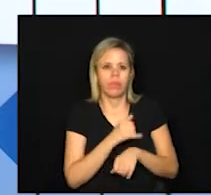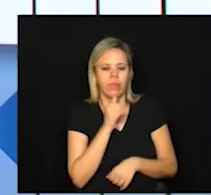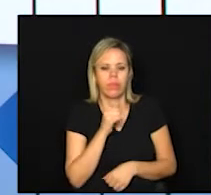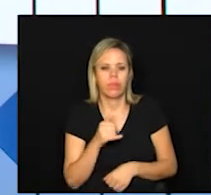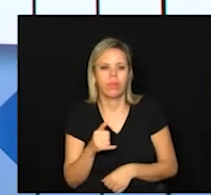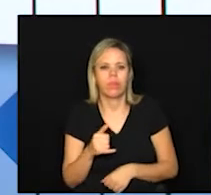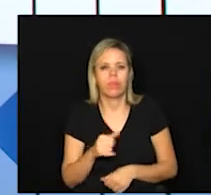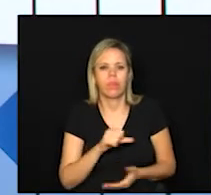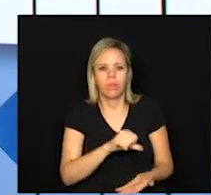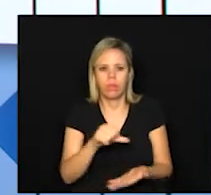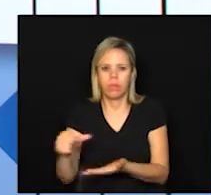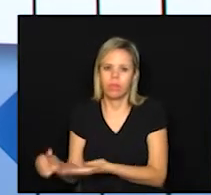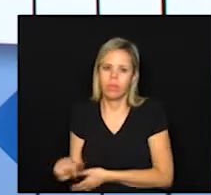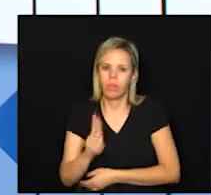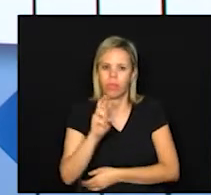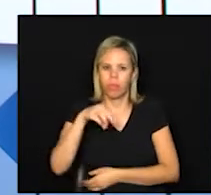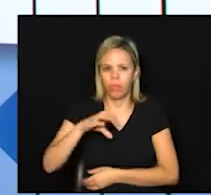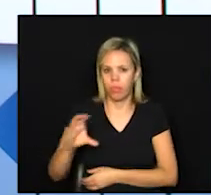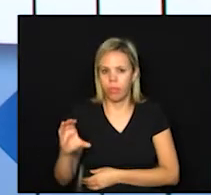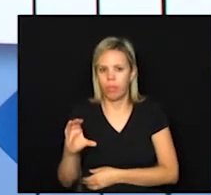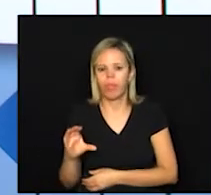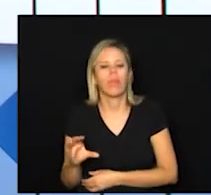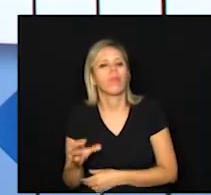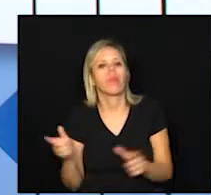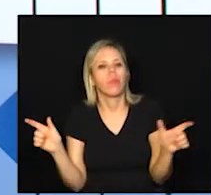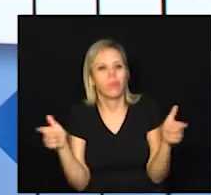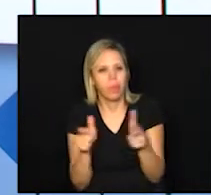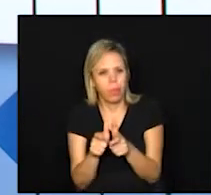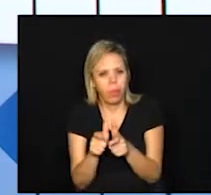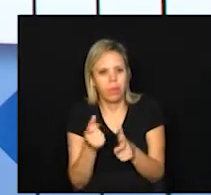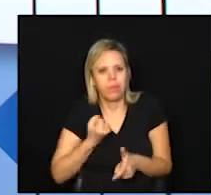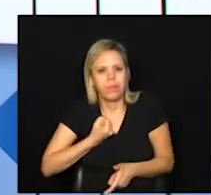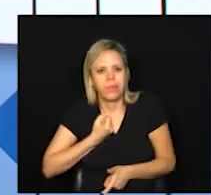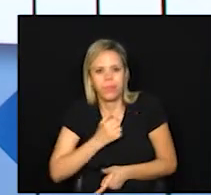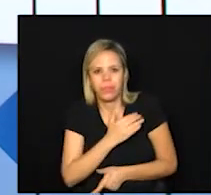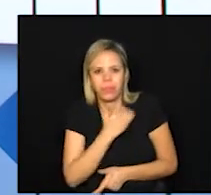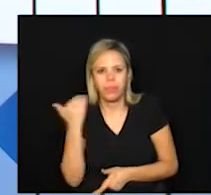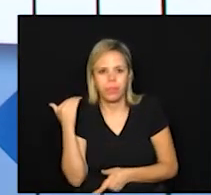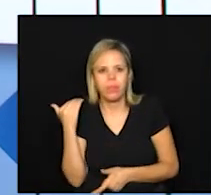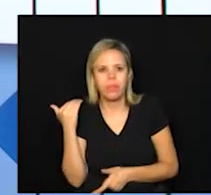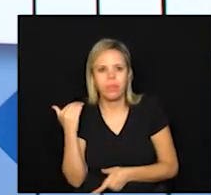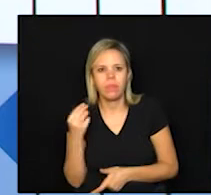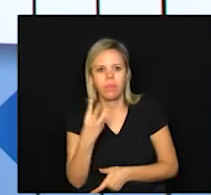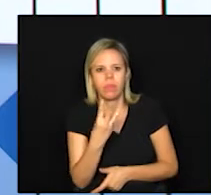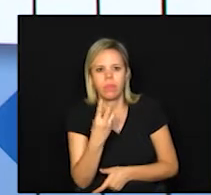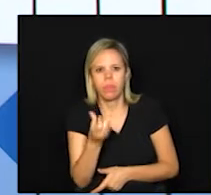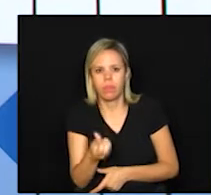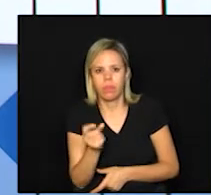Na região metropolitana de Campinas, a queda no número de mortes é de